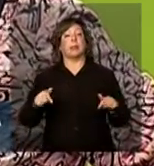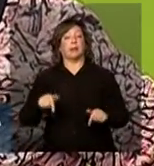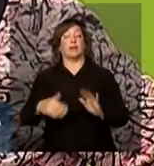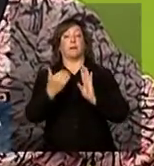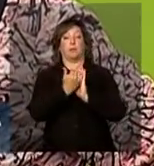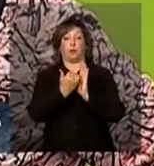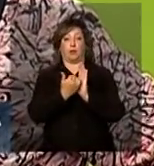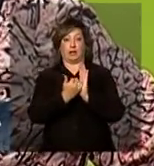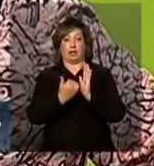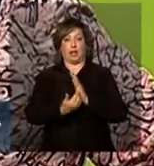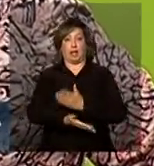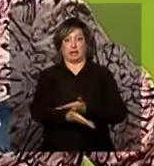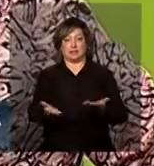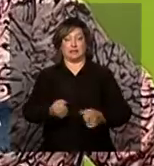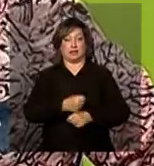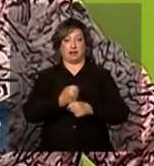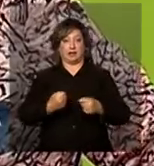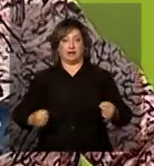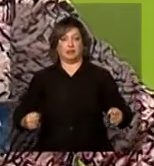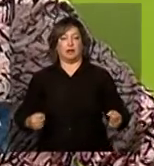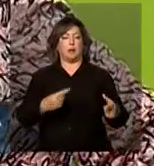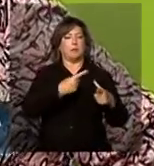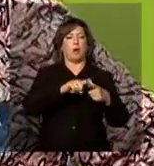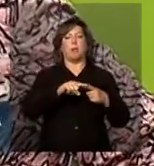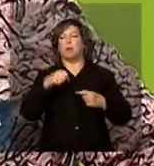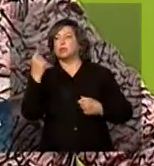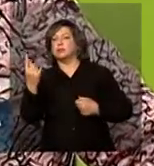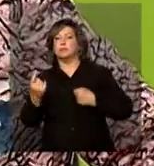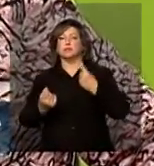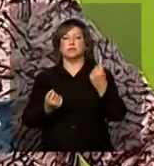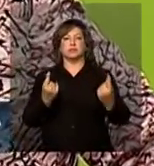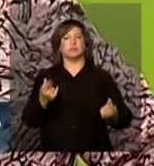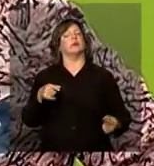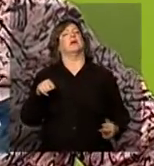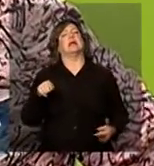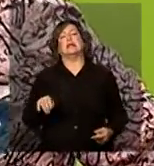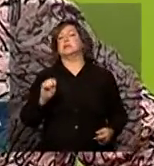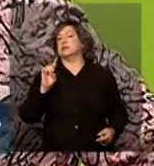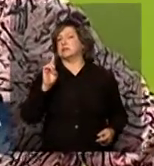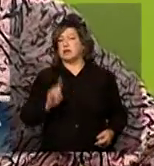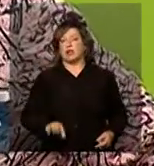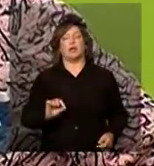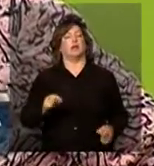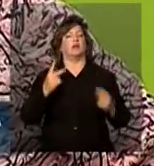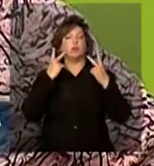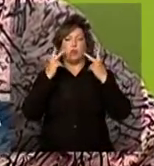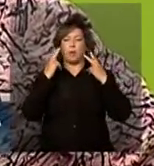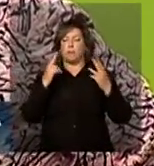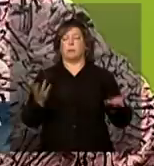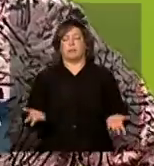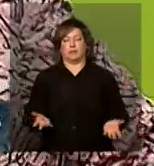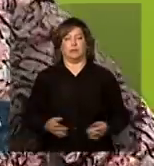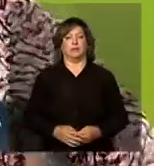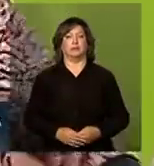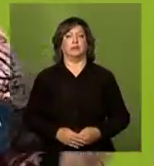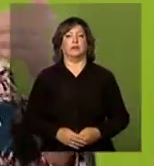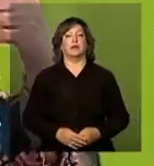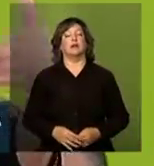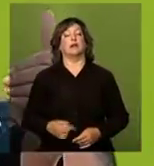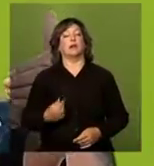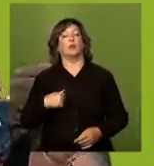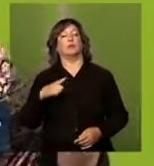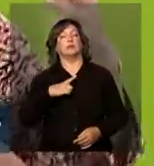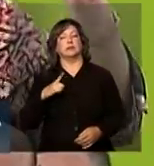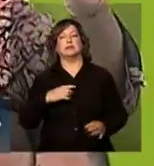compramos dimensão dando um problema aqui outro ali é absolutamente esperado e eu tenho